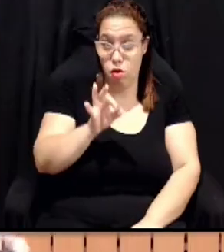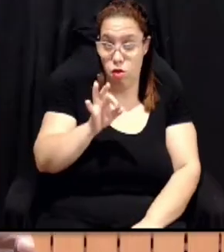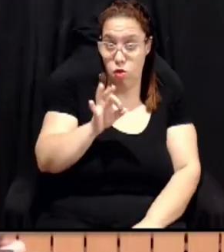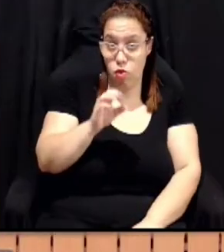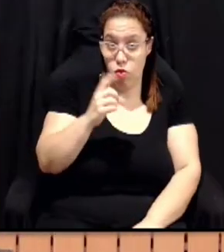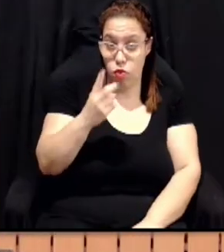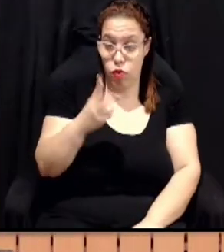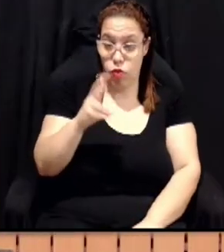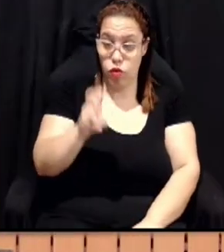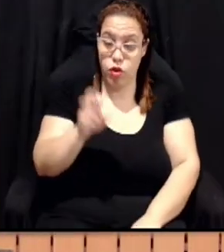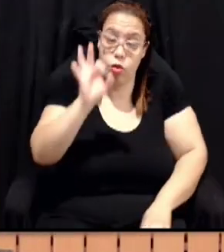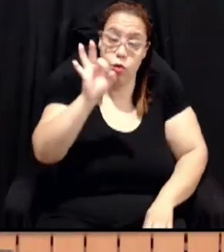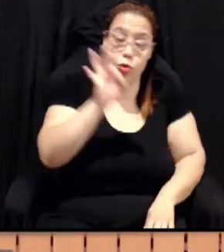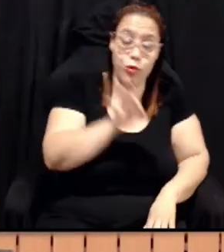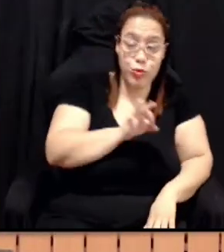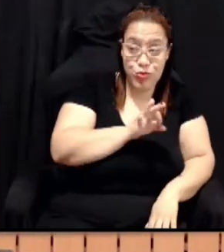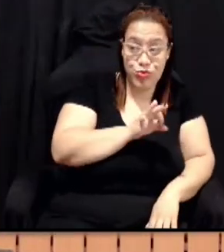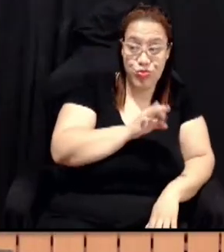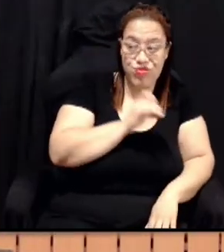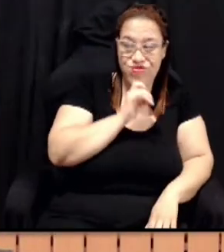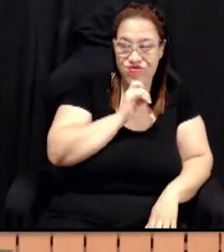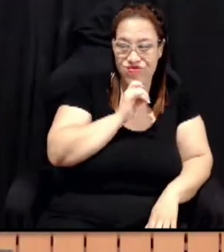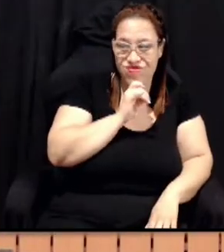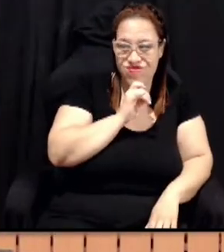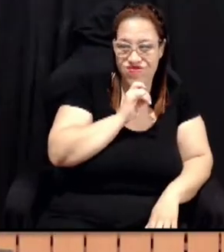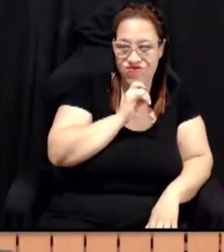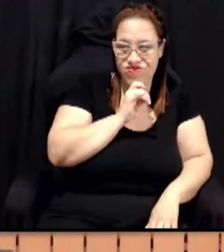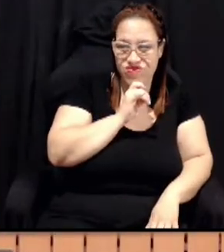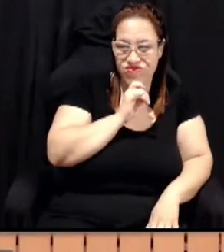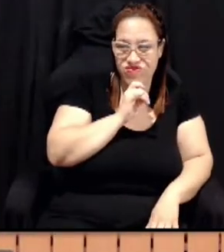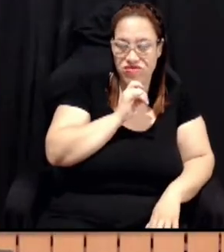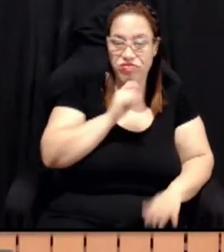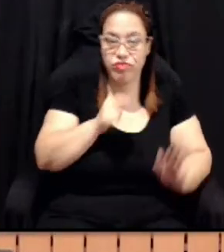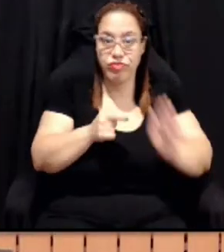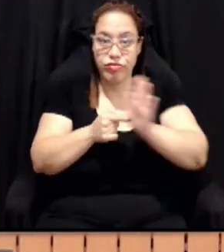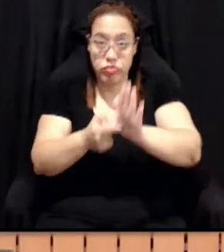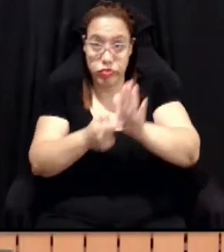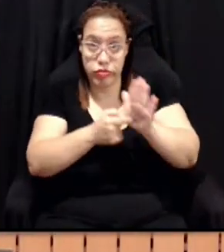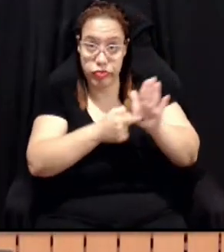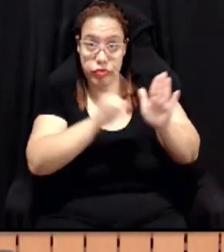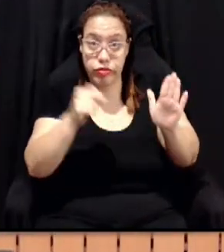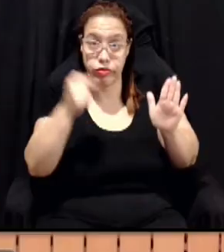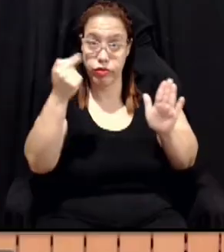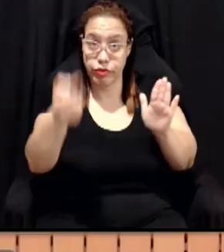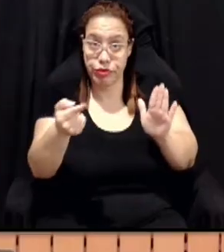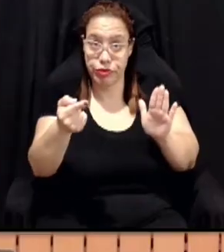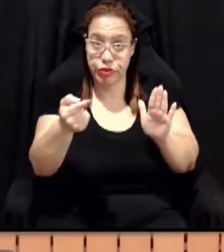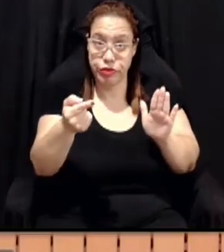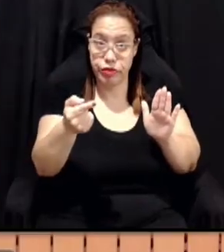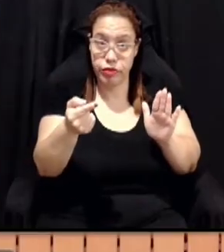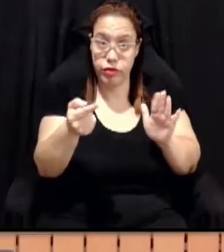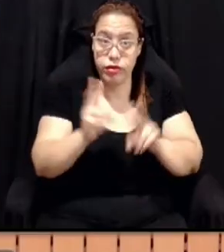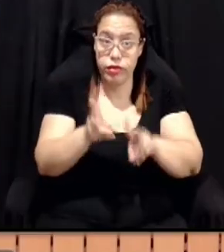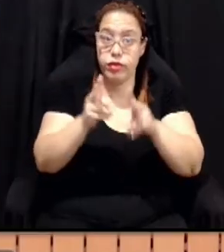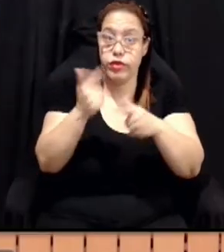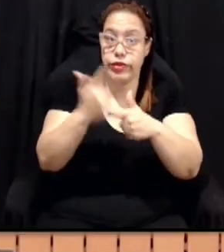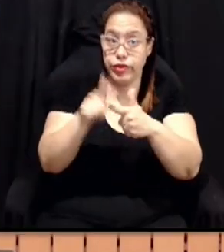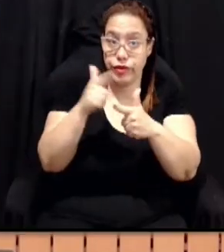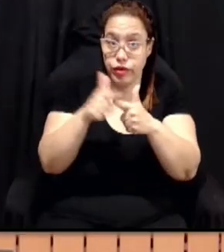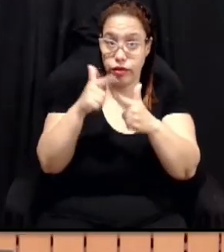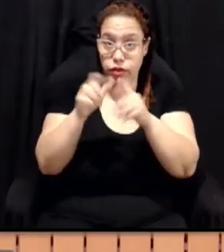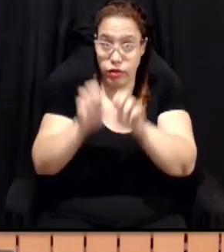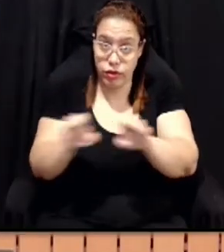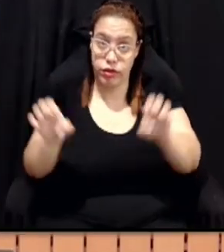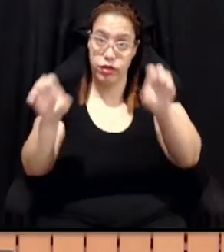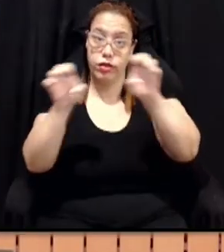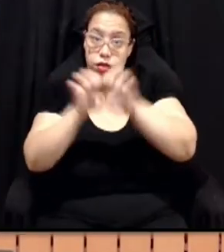25%, e com uma questão em que se apresenta logo depois, se mantiveram problemas estruturais nas unidades escolares